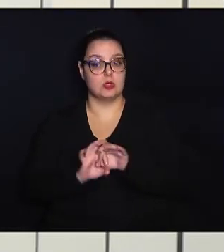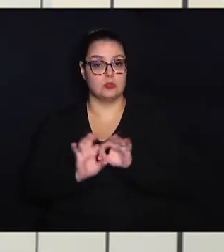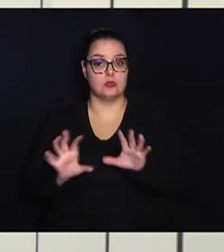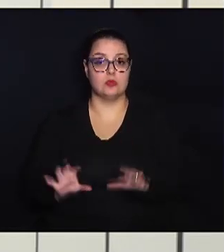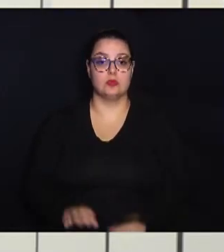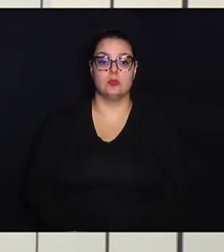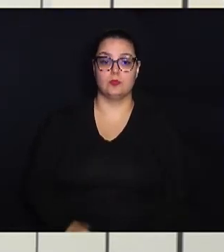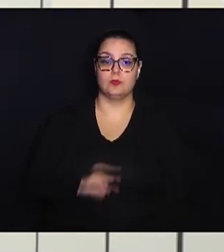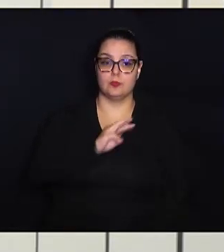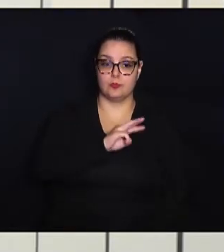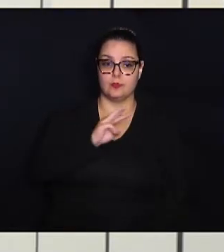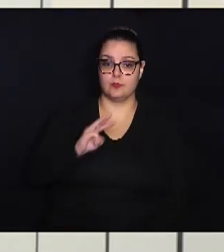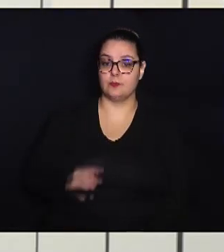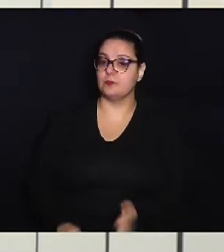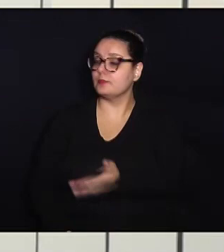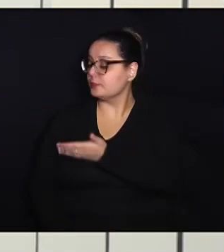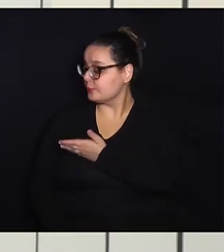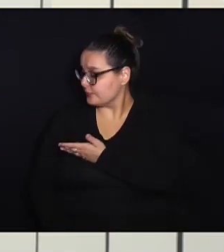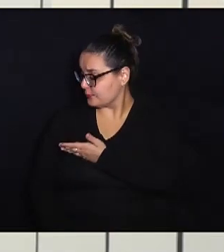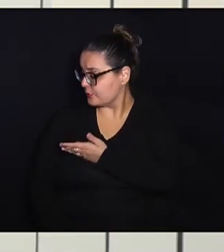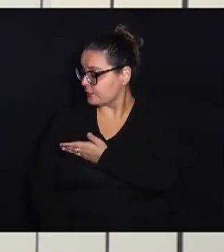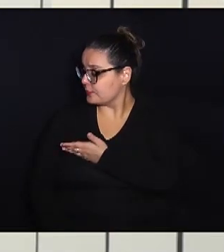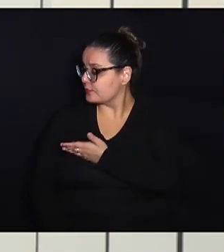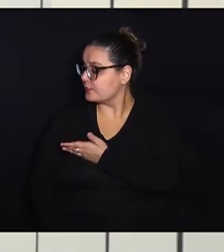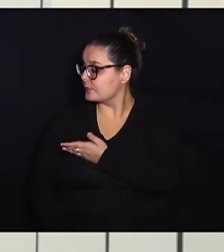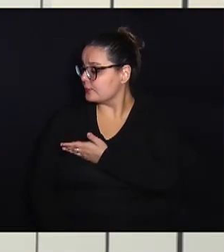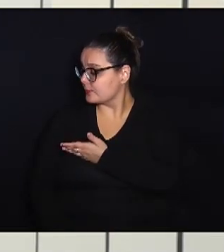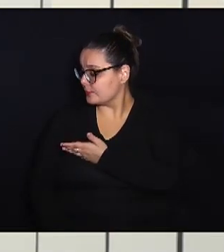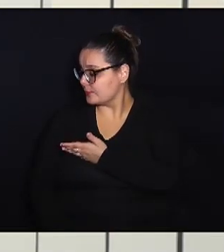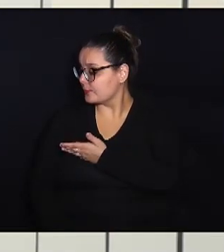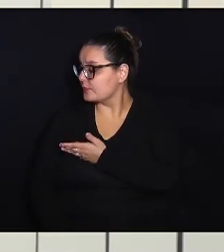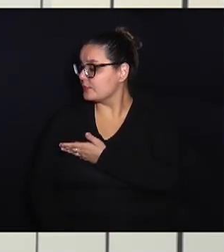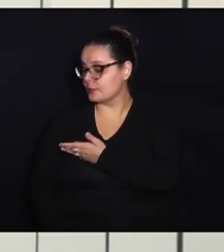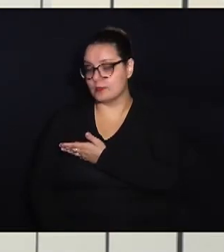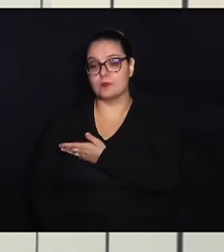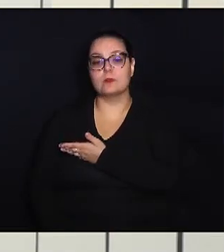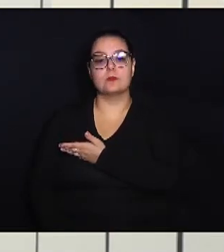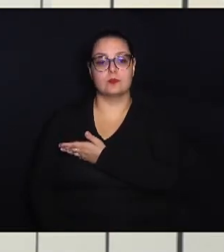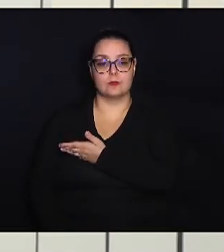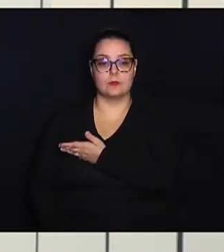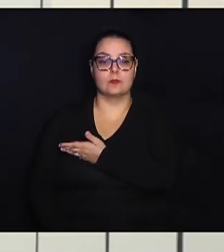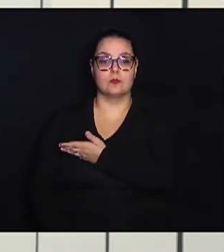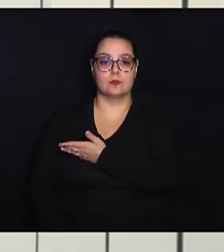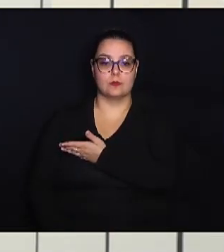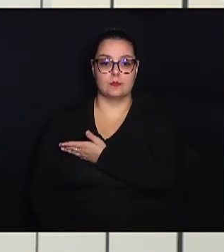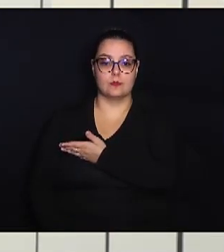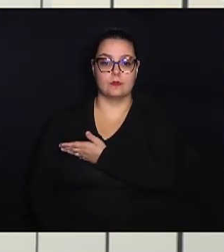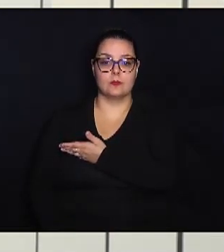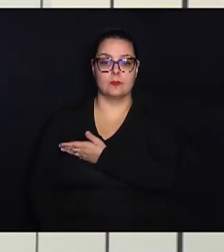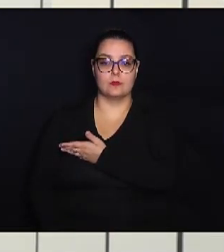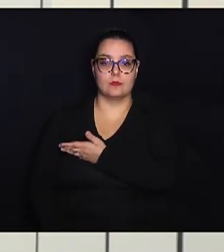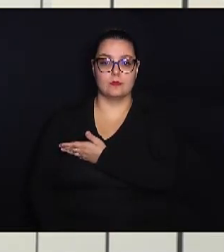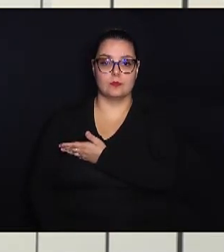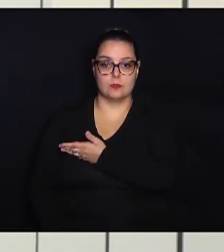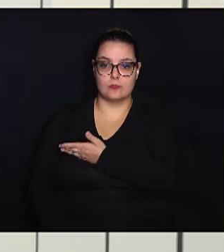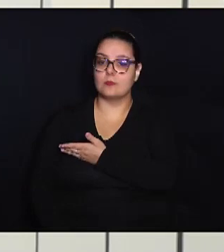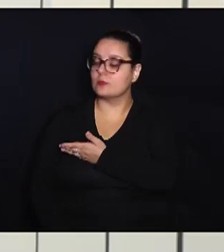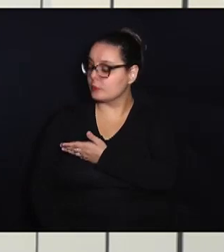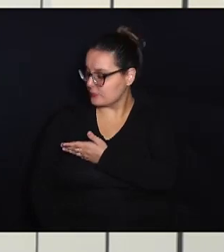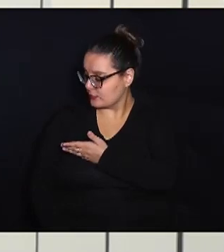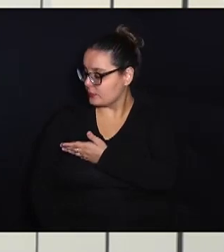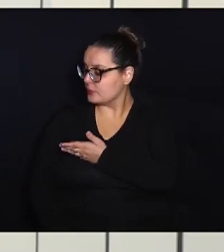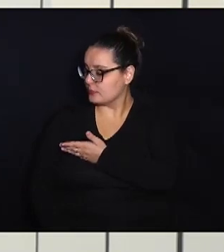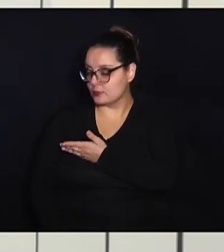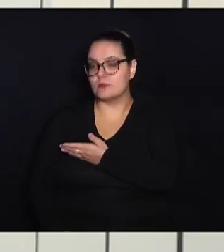endereço pucra Campinas pedu PBR barra vestibular